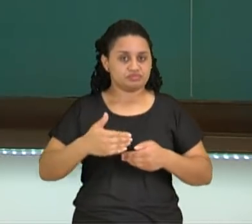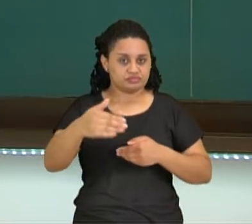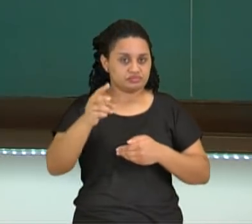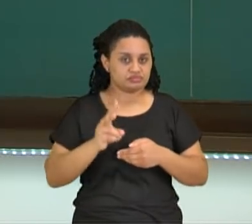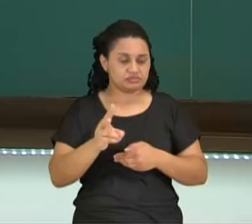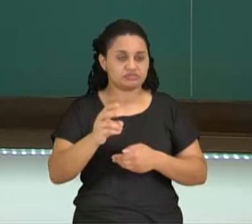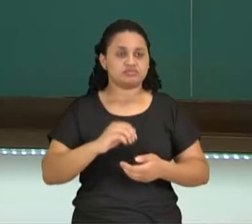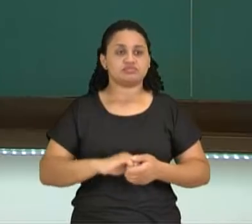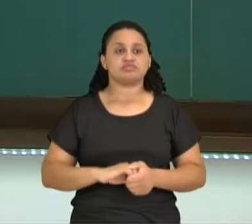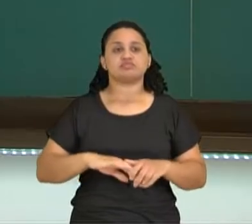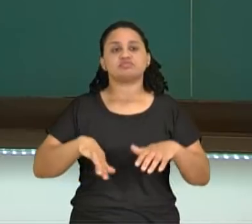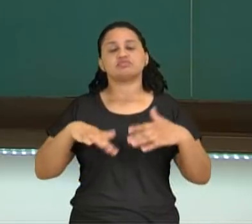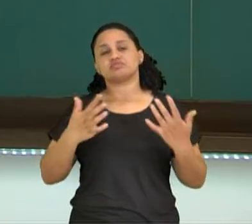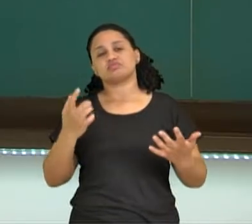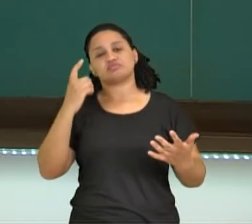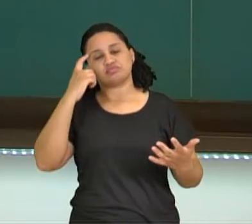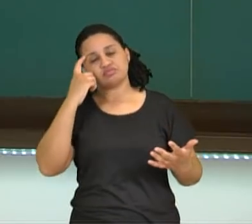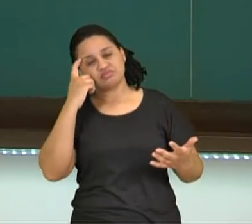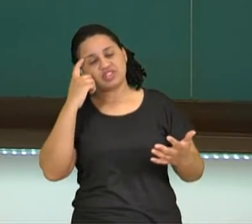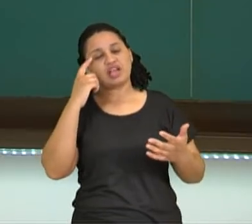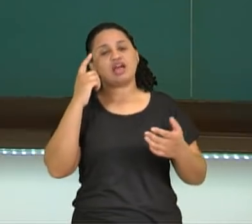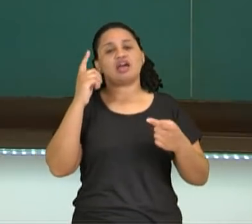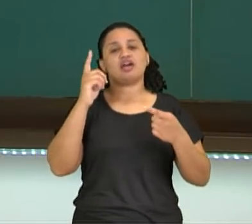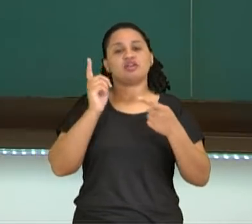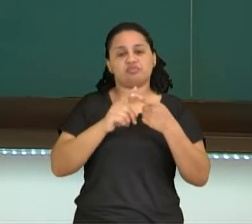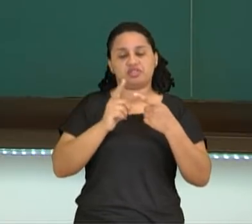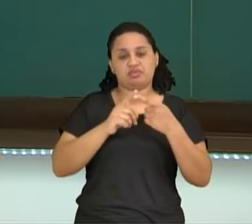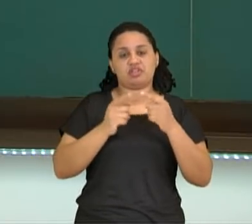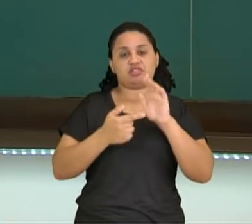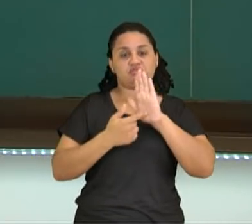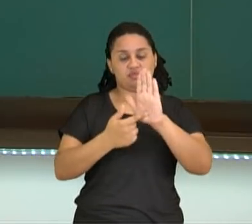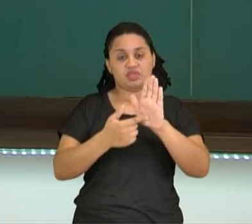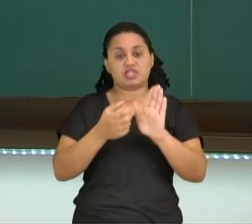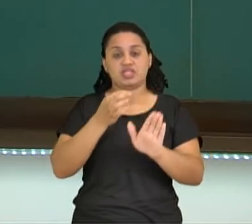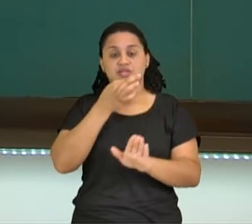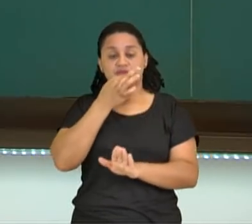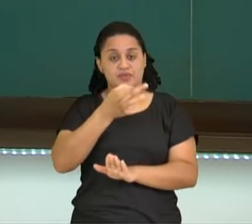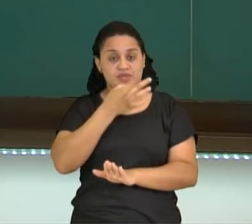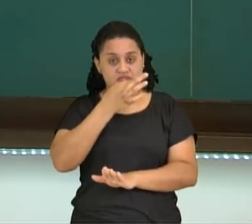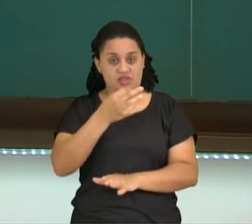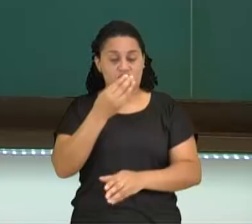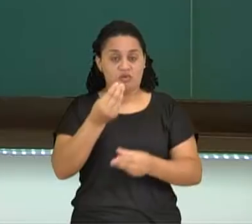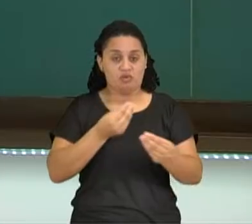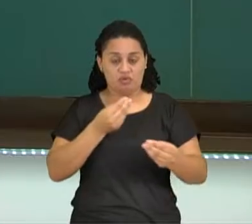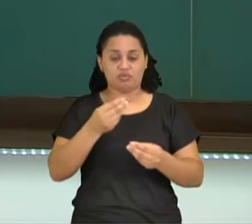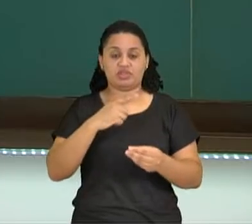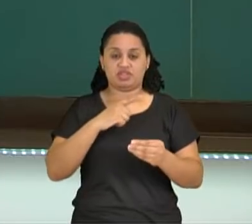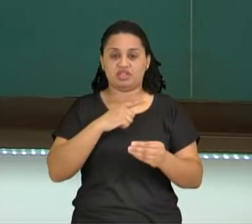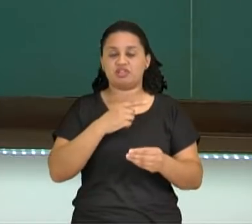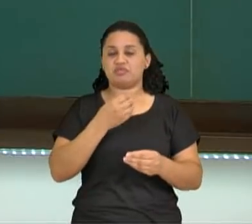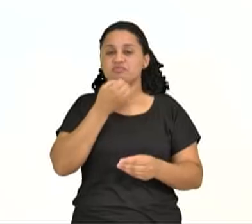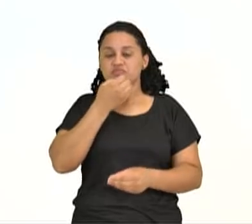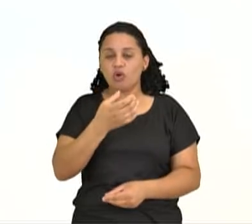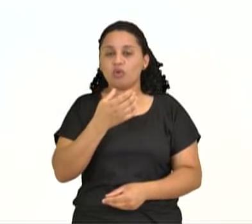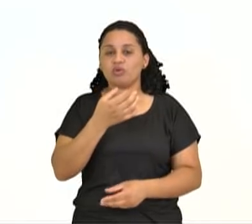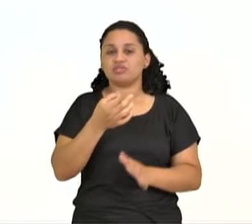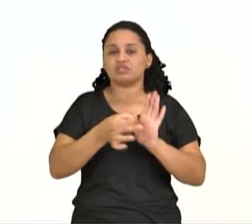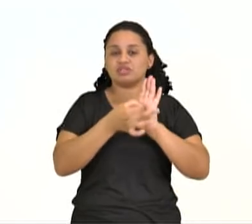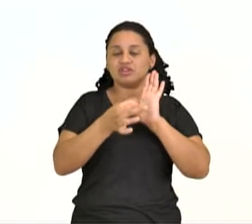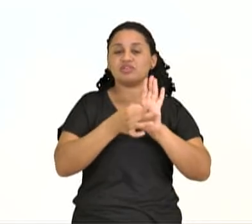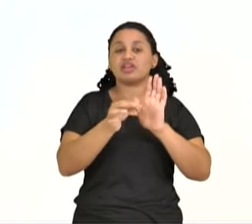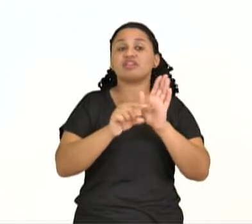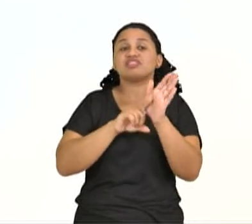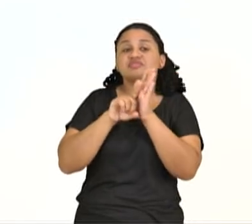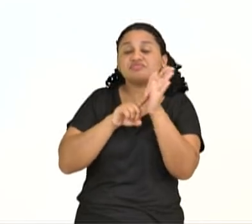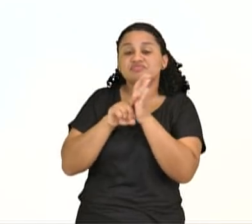Então, para refletir, o primeiro passo para expor a sua opinião, com bons argumentos, é pesquisar sobre o